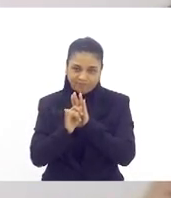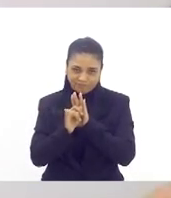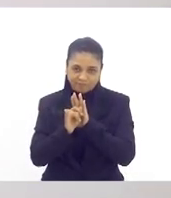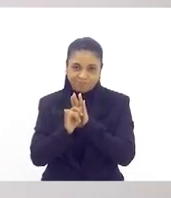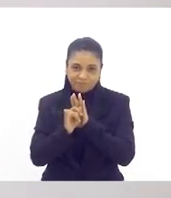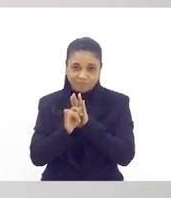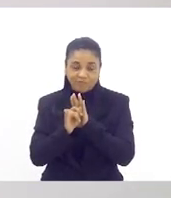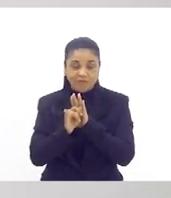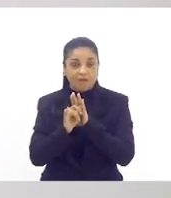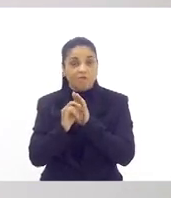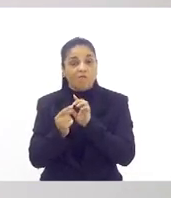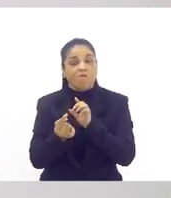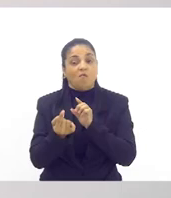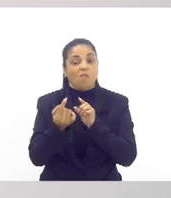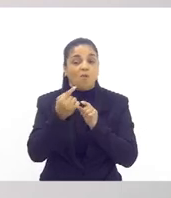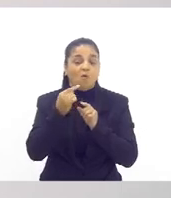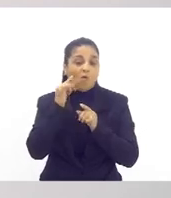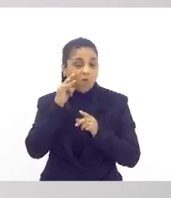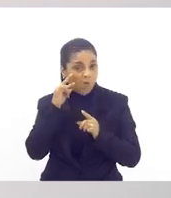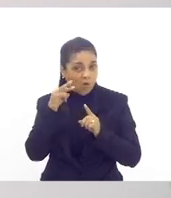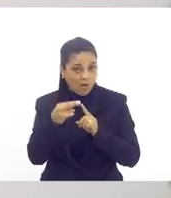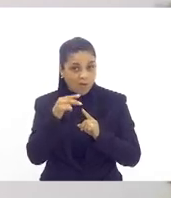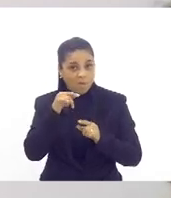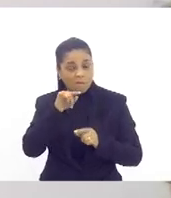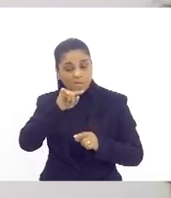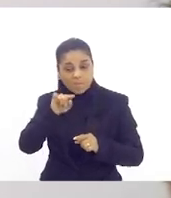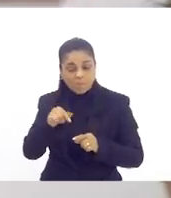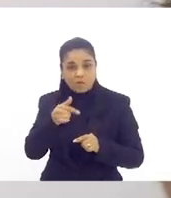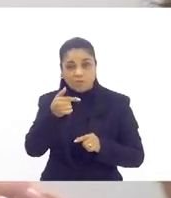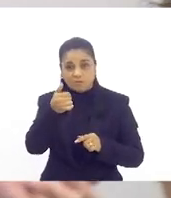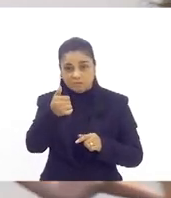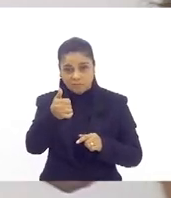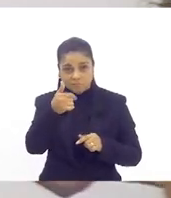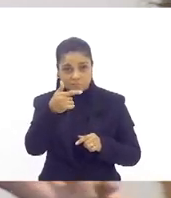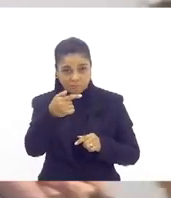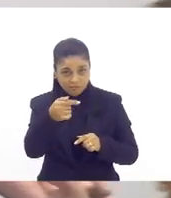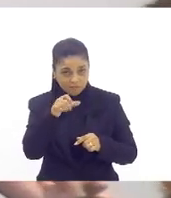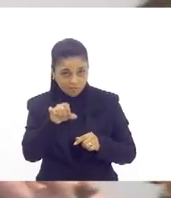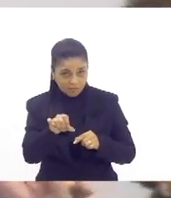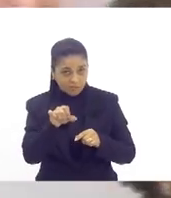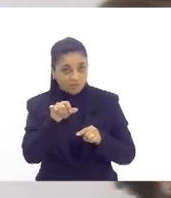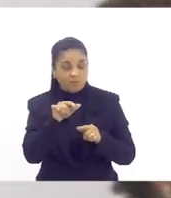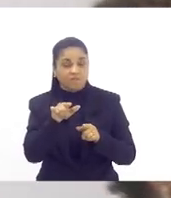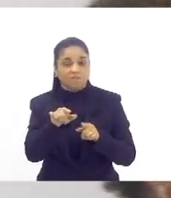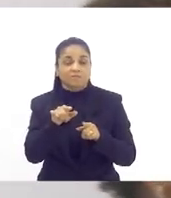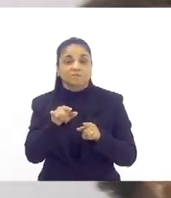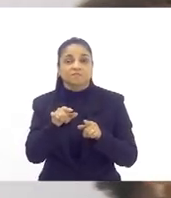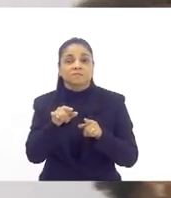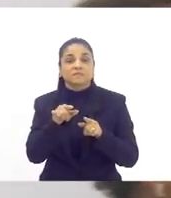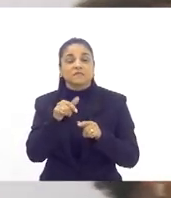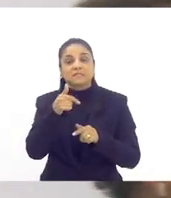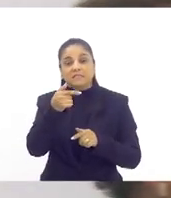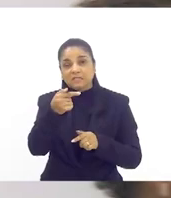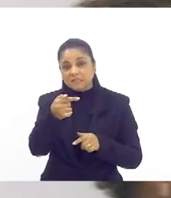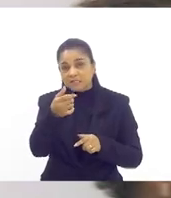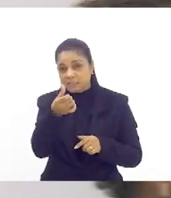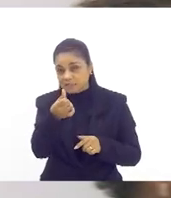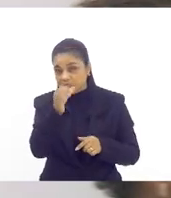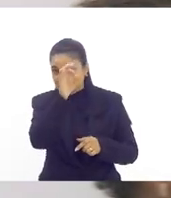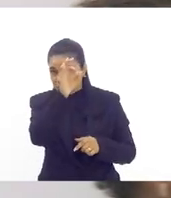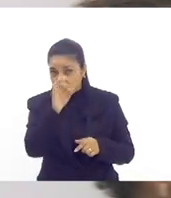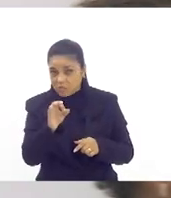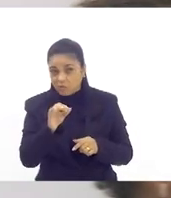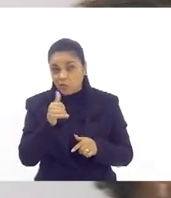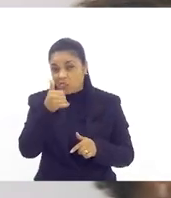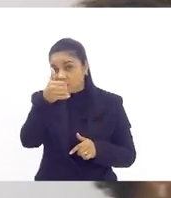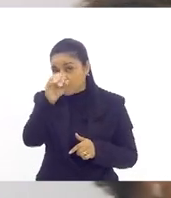número de 1079 tá gente 56% dessas pessoas atuam há mais de 10